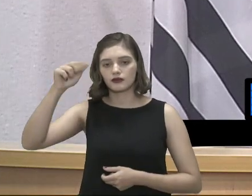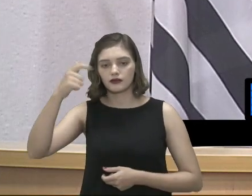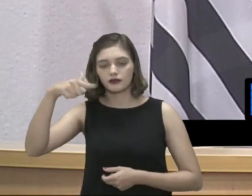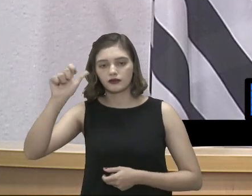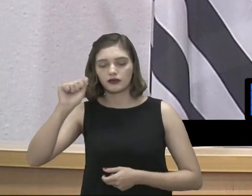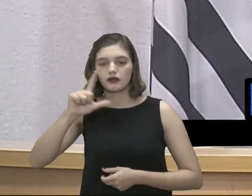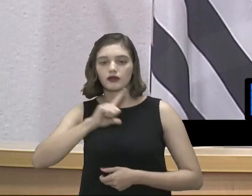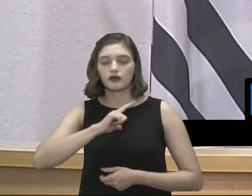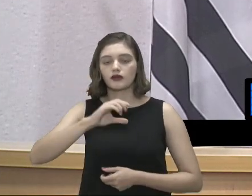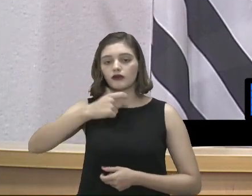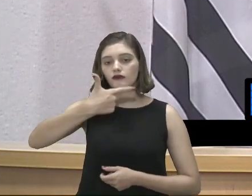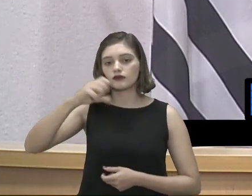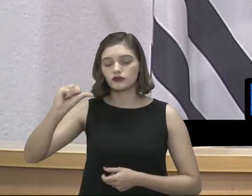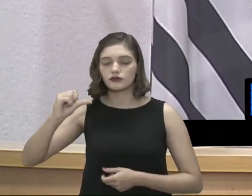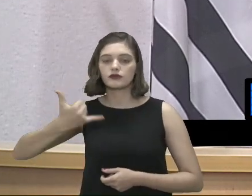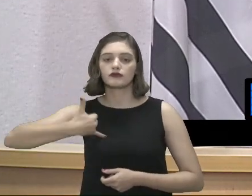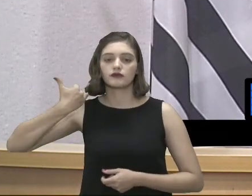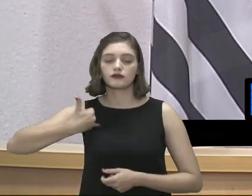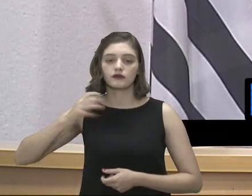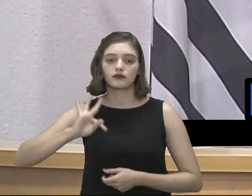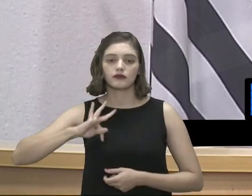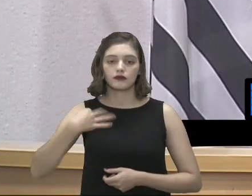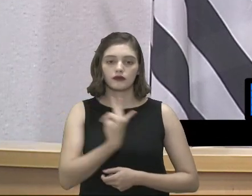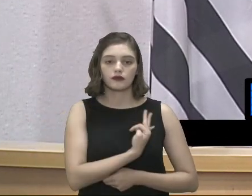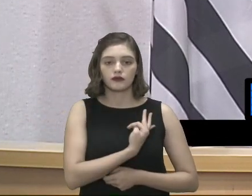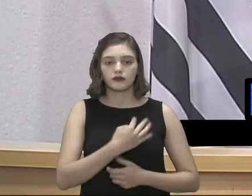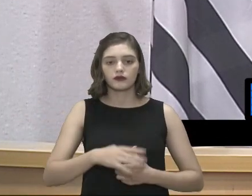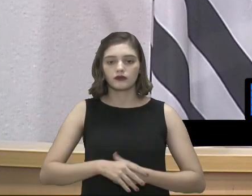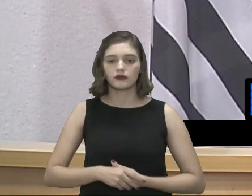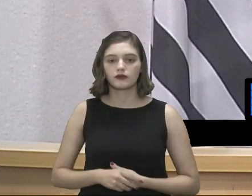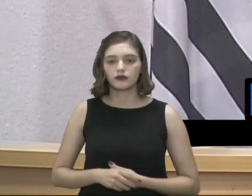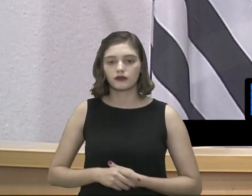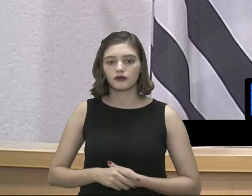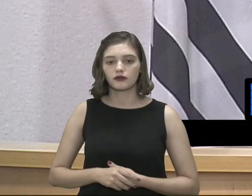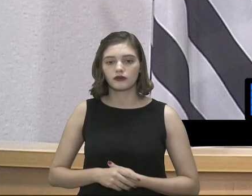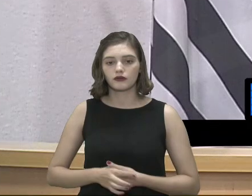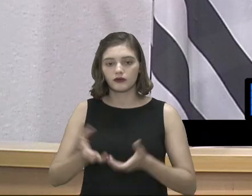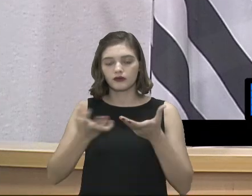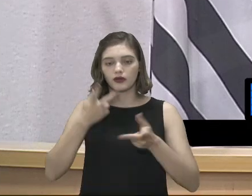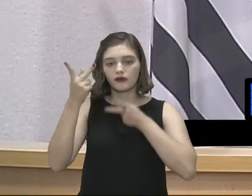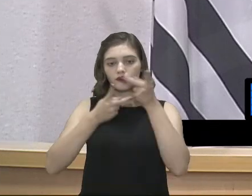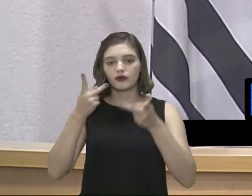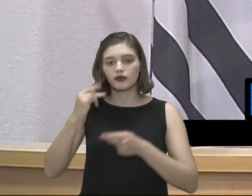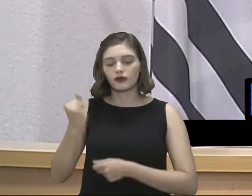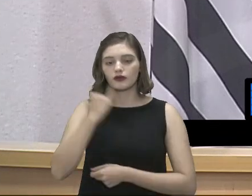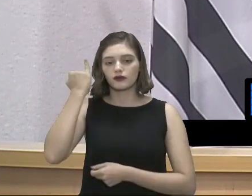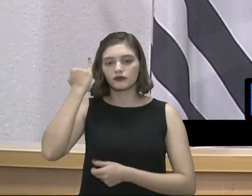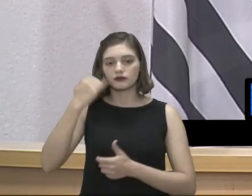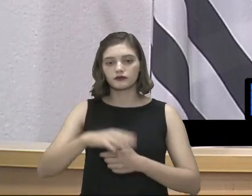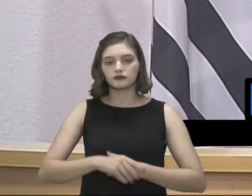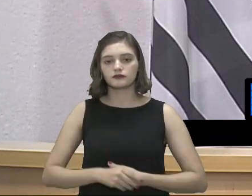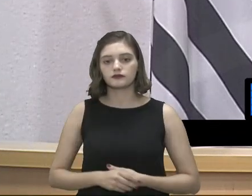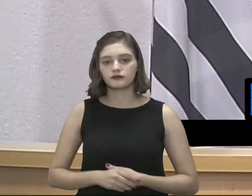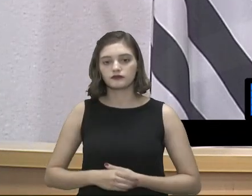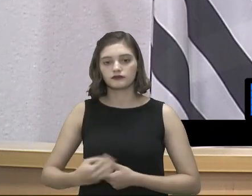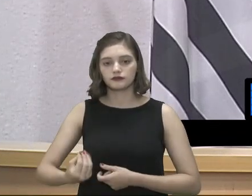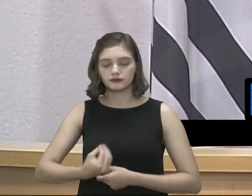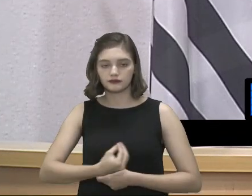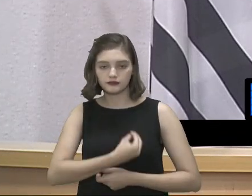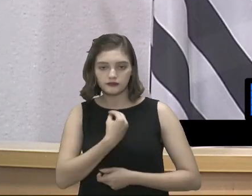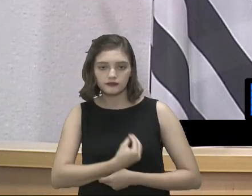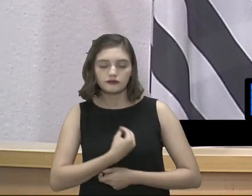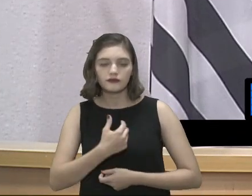29 anos, sou uma pessoa trans e... O que eu quero enfatizar aqui para trazer para vocês foram vivências minhas